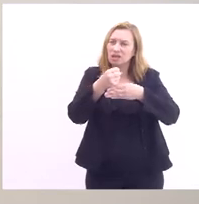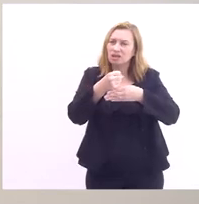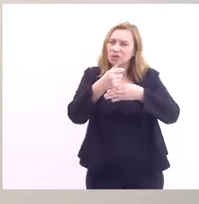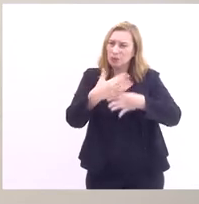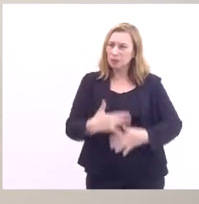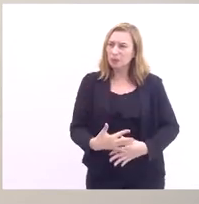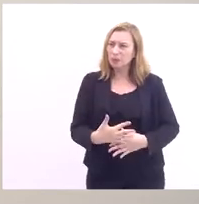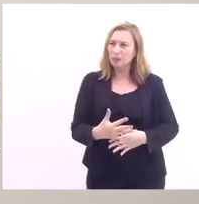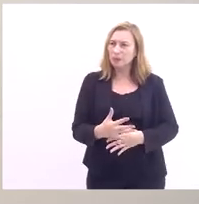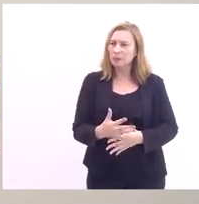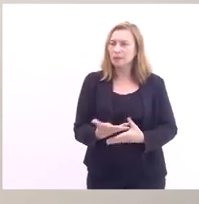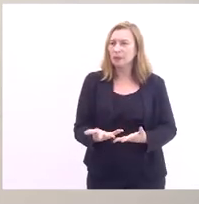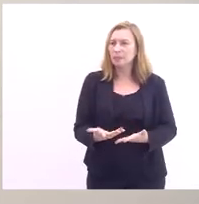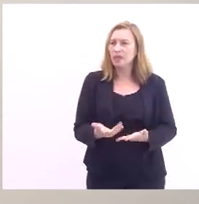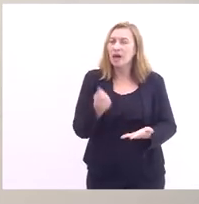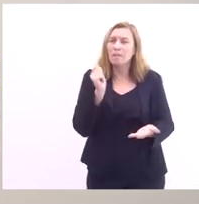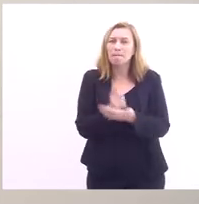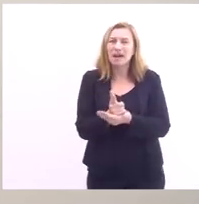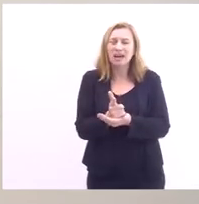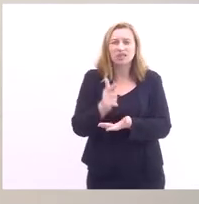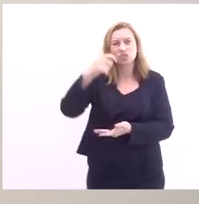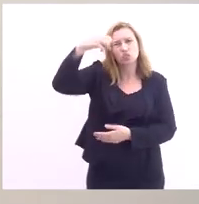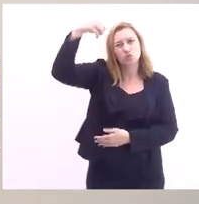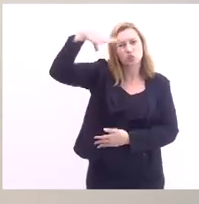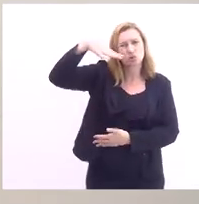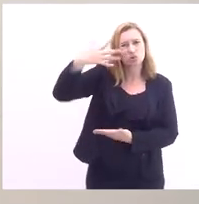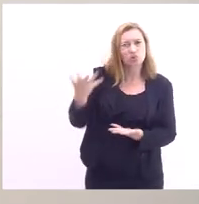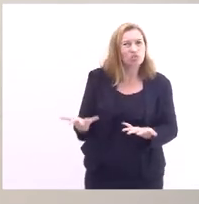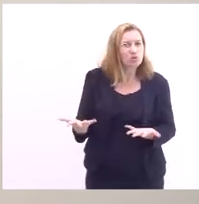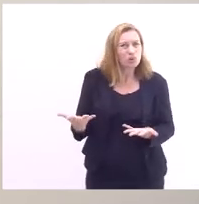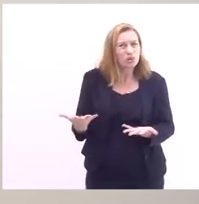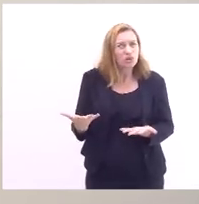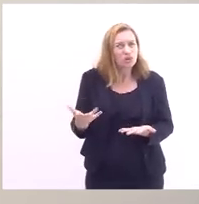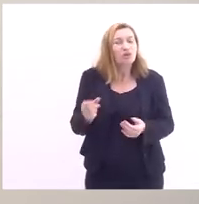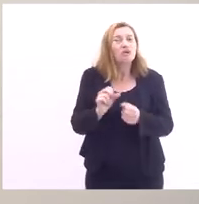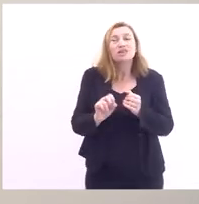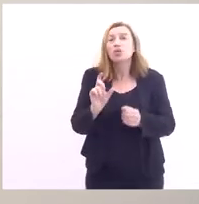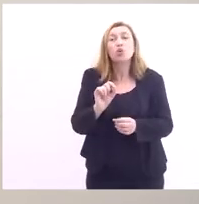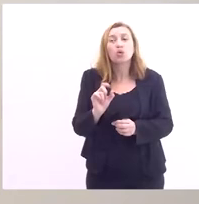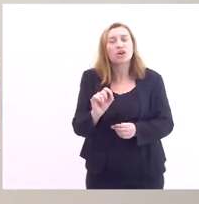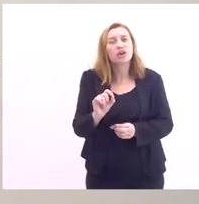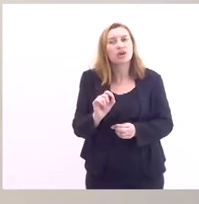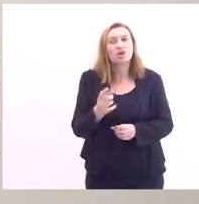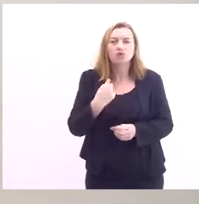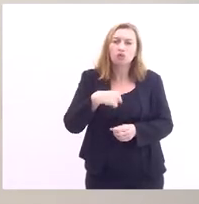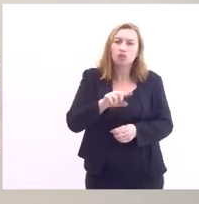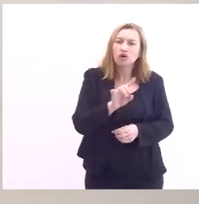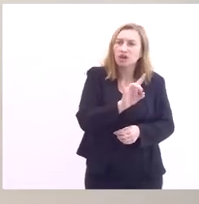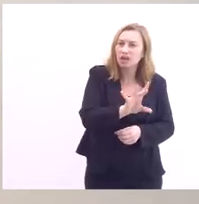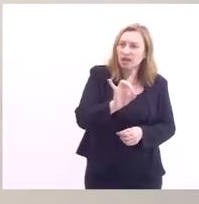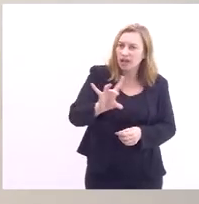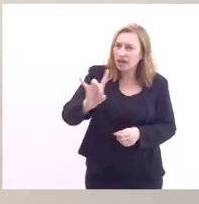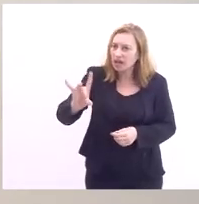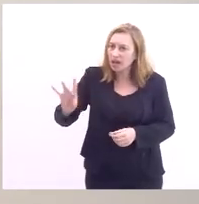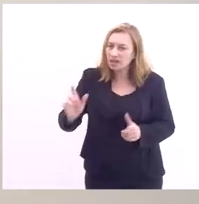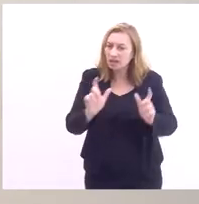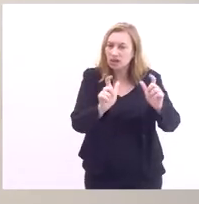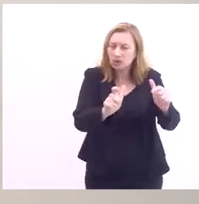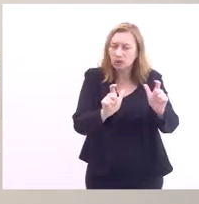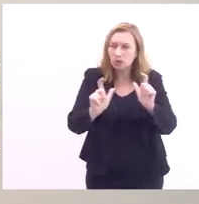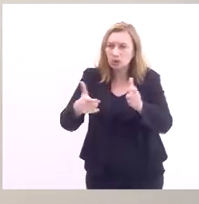E aí, o que eu tive que fazer? Eu tive que ir em cada munícipe que estava